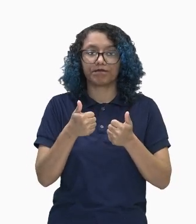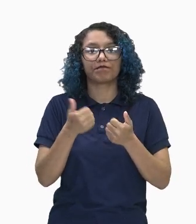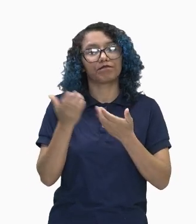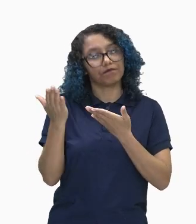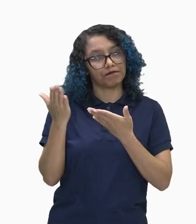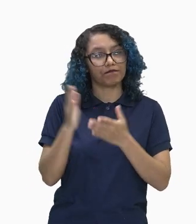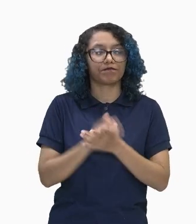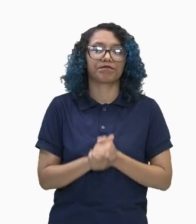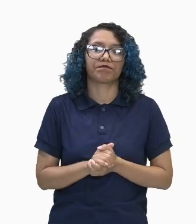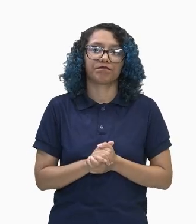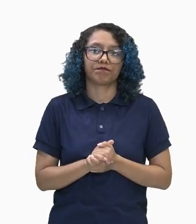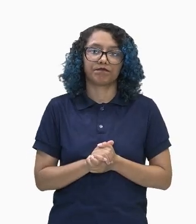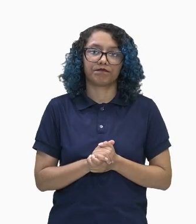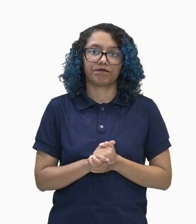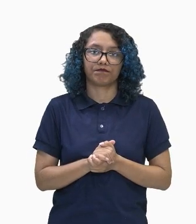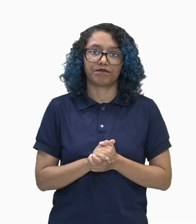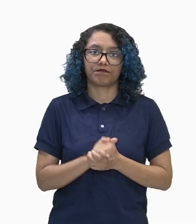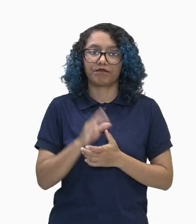social.